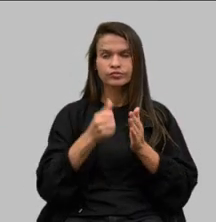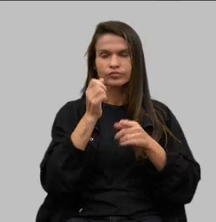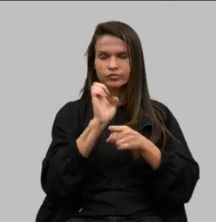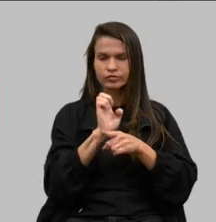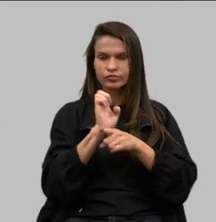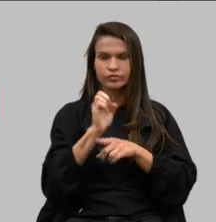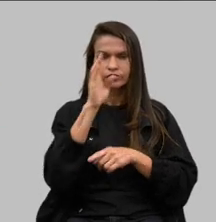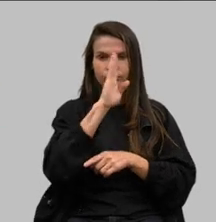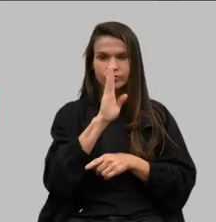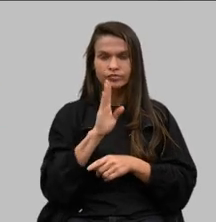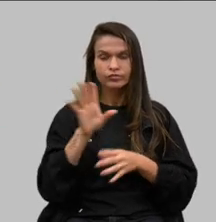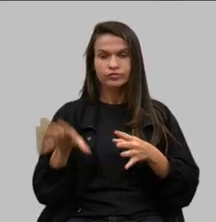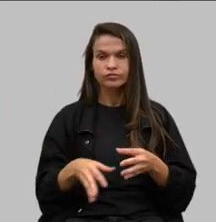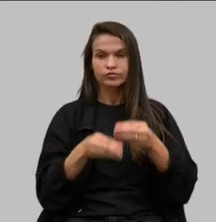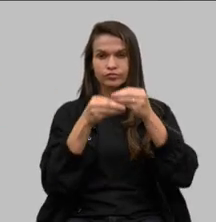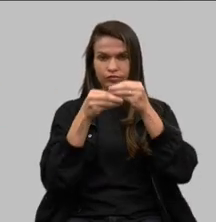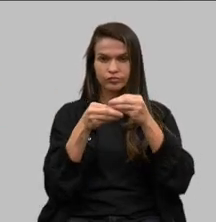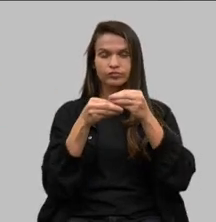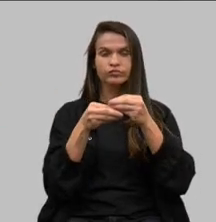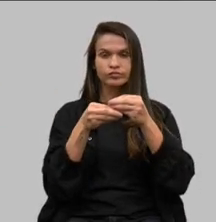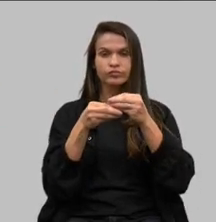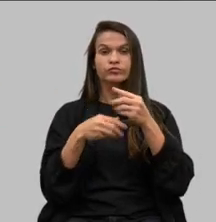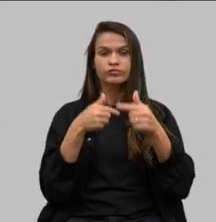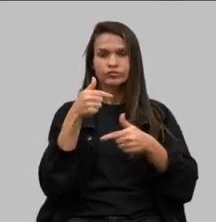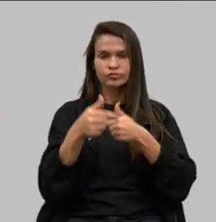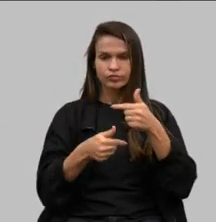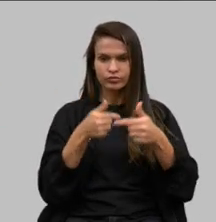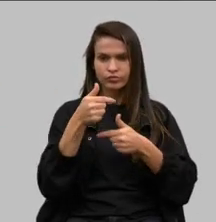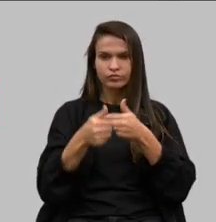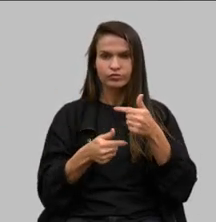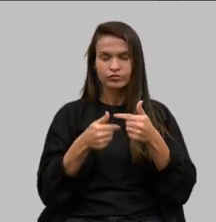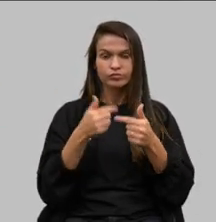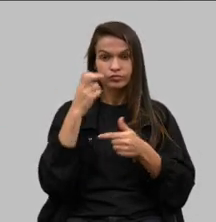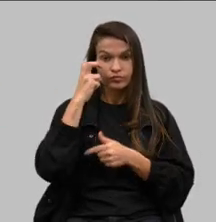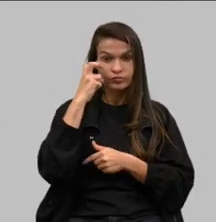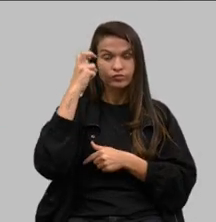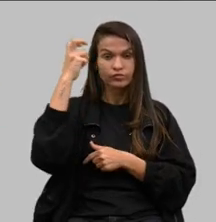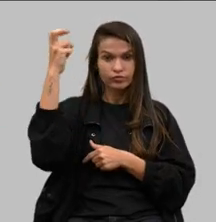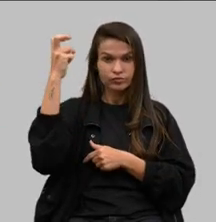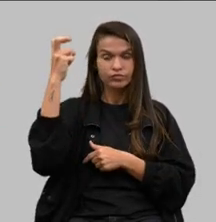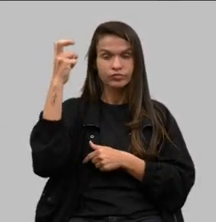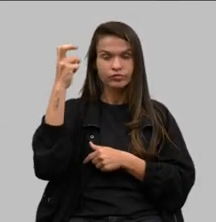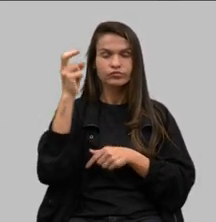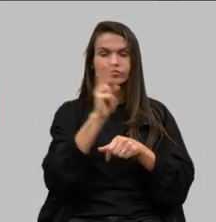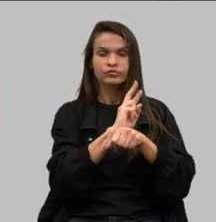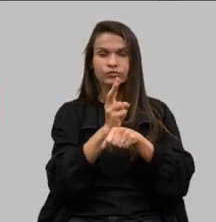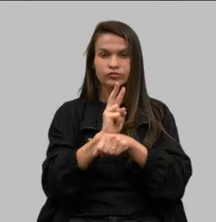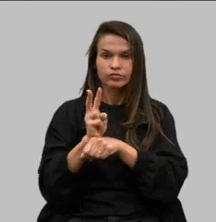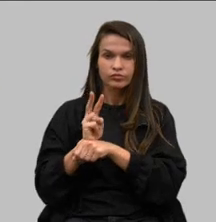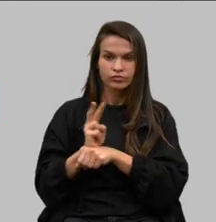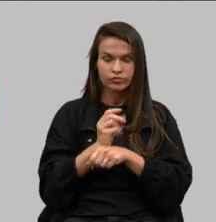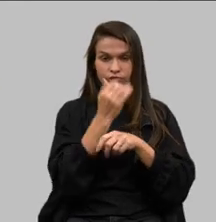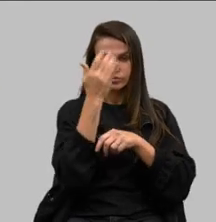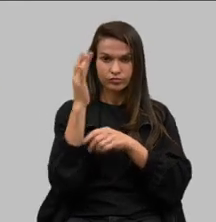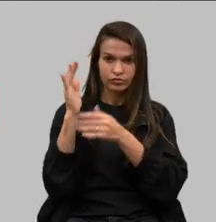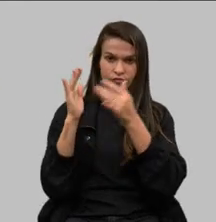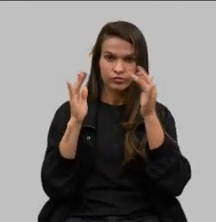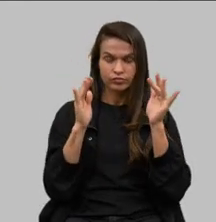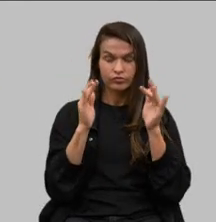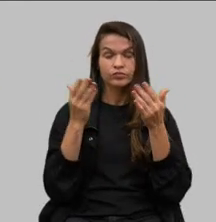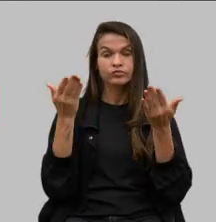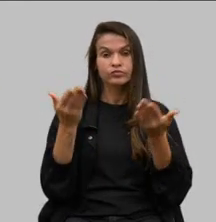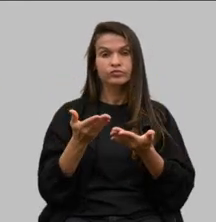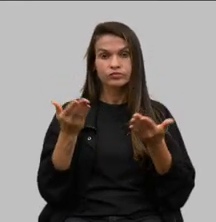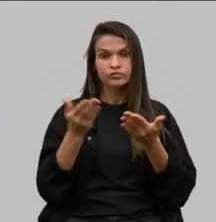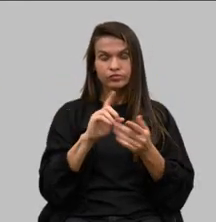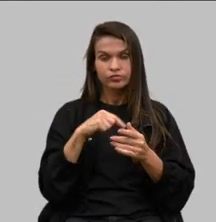do Brasil a implantar uma ação uma atividade de inteligência na fiscalização ambiental né hoje